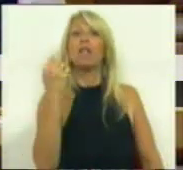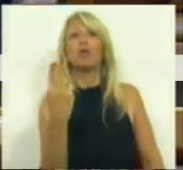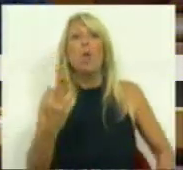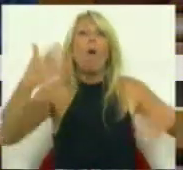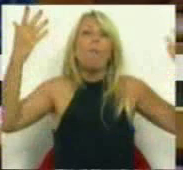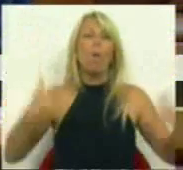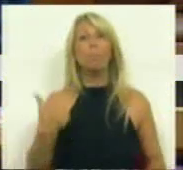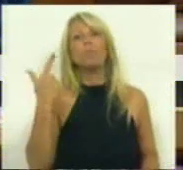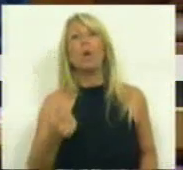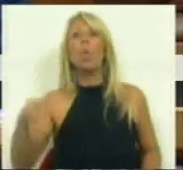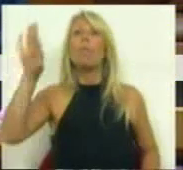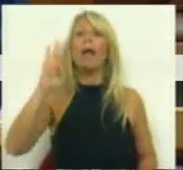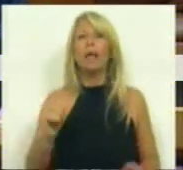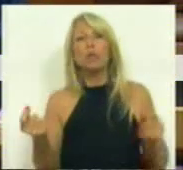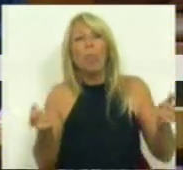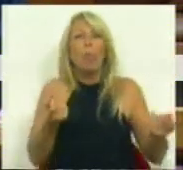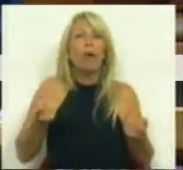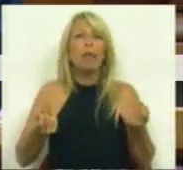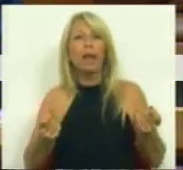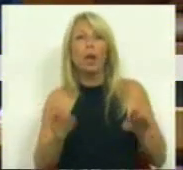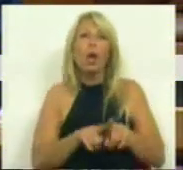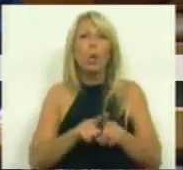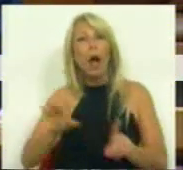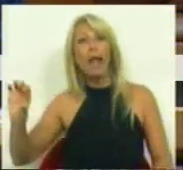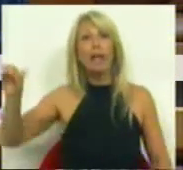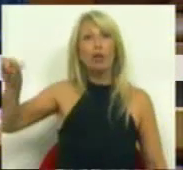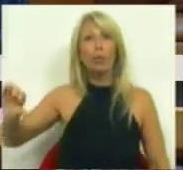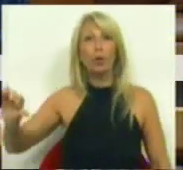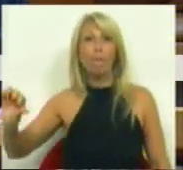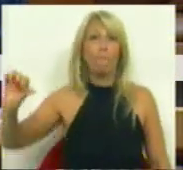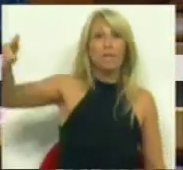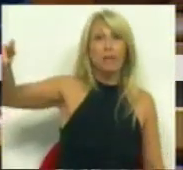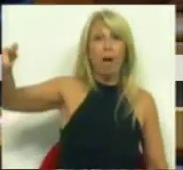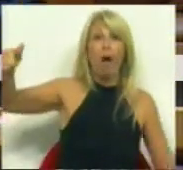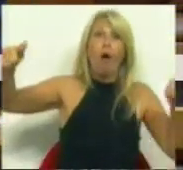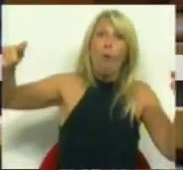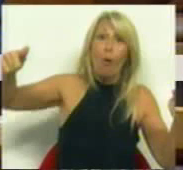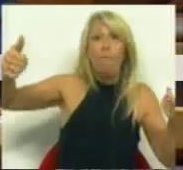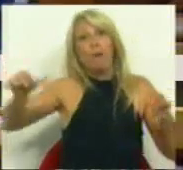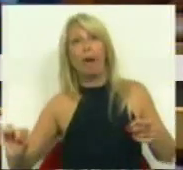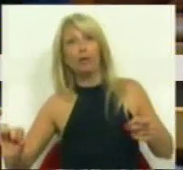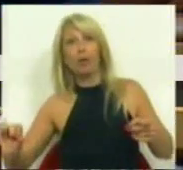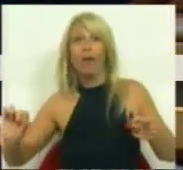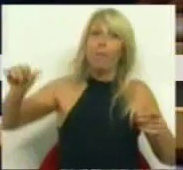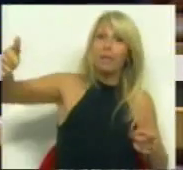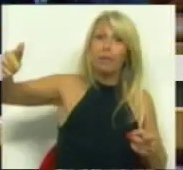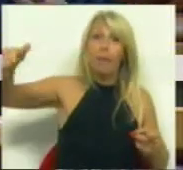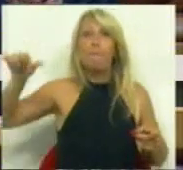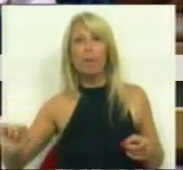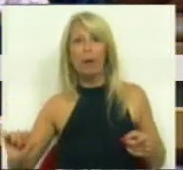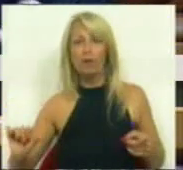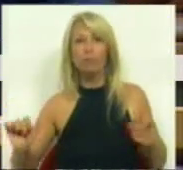às vezes, como a história dos interruptores. Uma vez está para cima, outra vez está para baixo e hoje falhou. Mas nós não